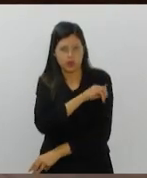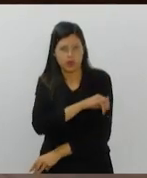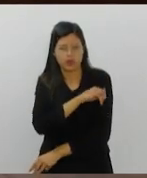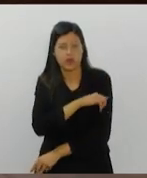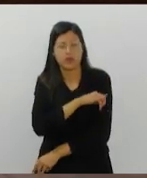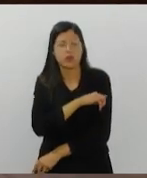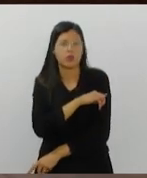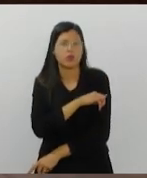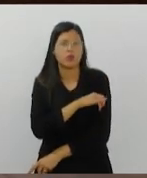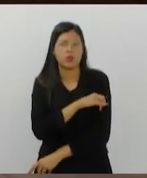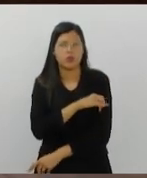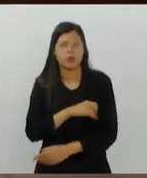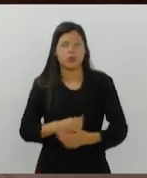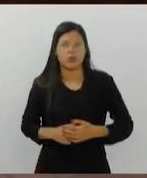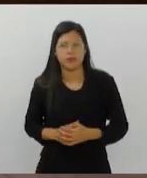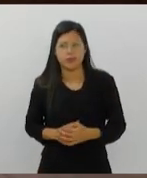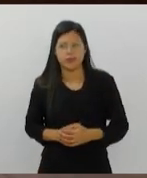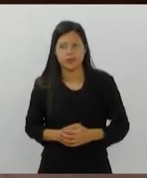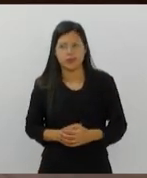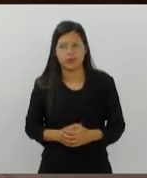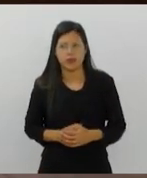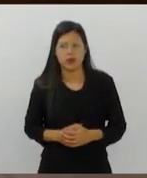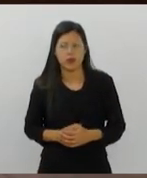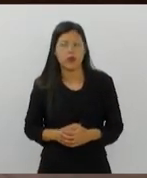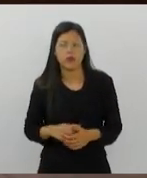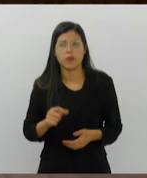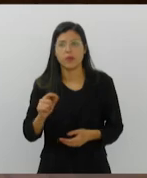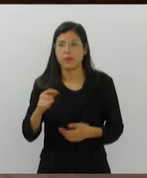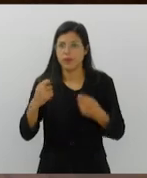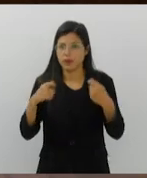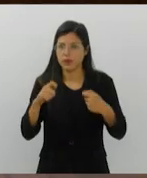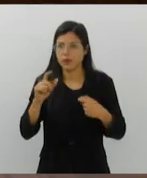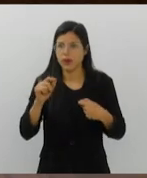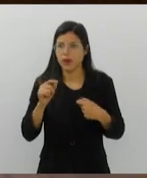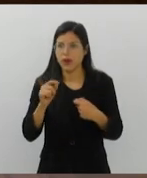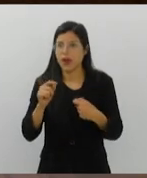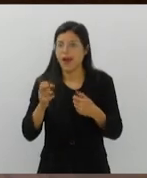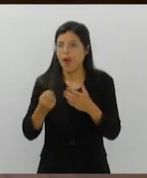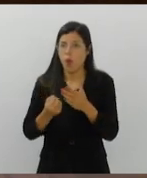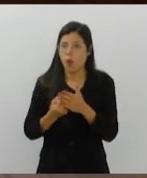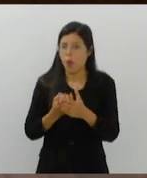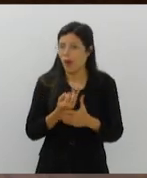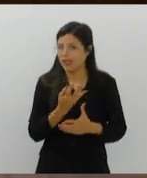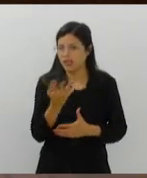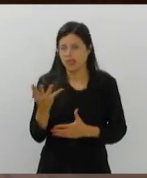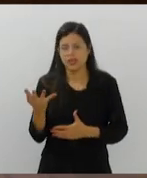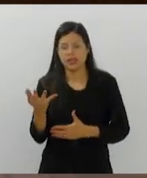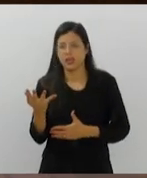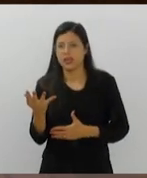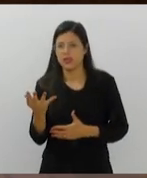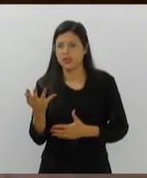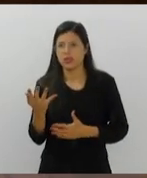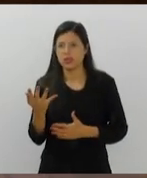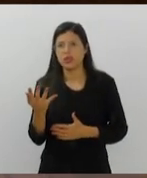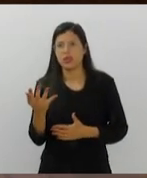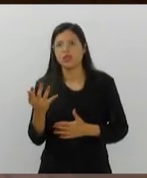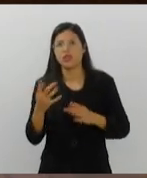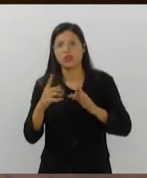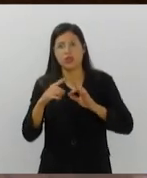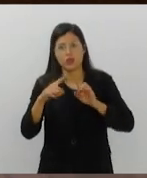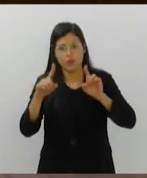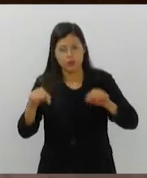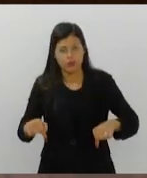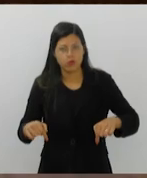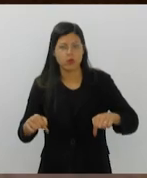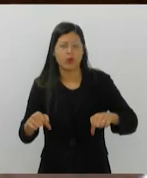faz-se imprescindível que a quantidade dos servidores públicos alocados neste órgão seja um